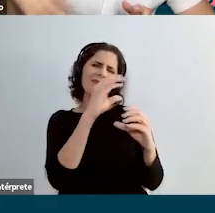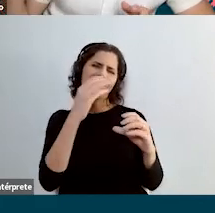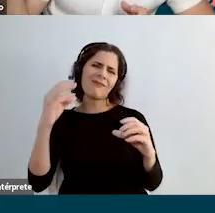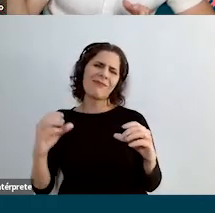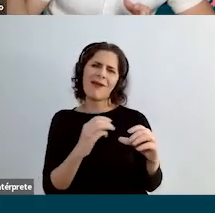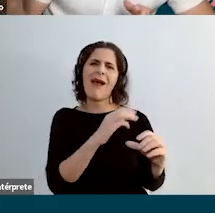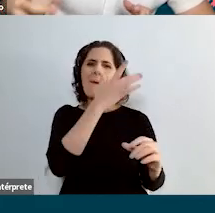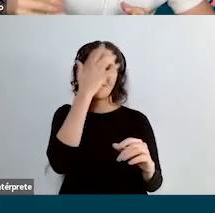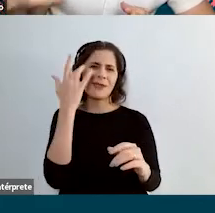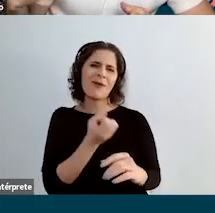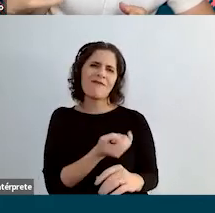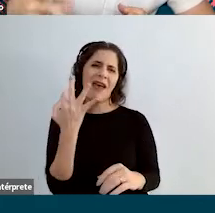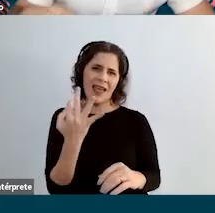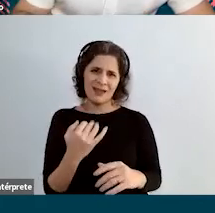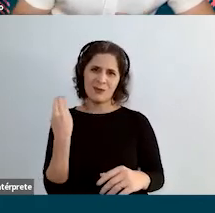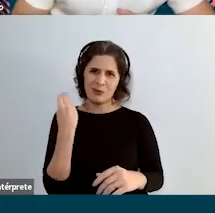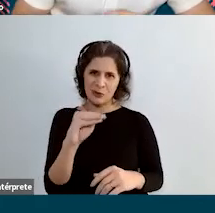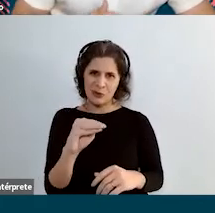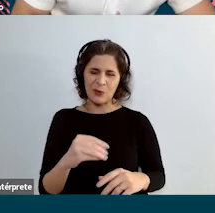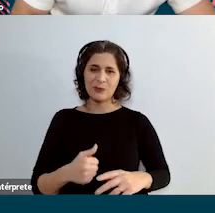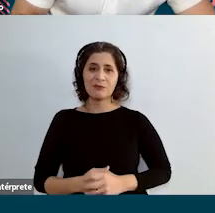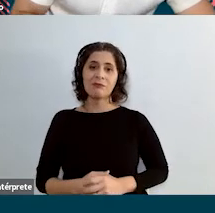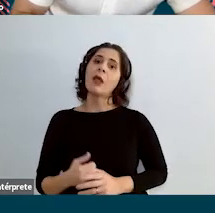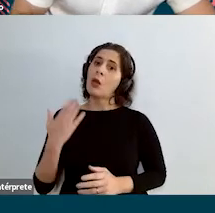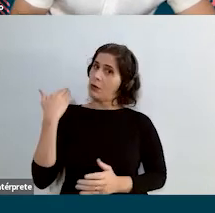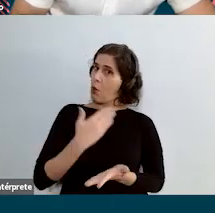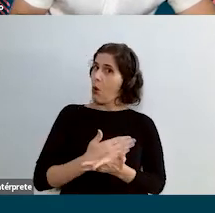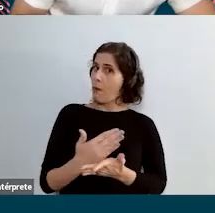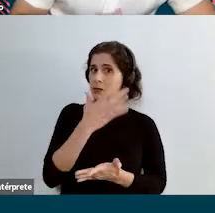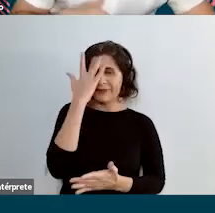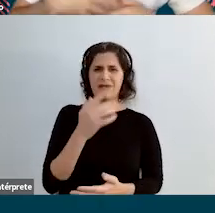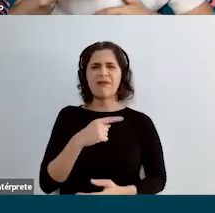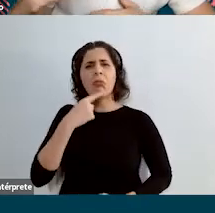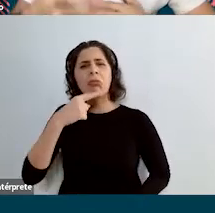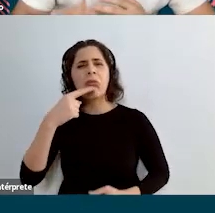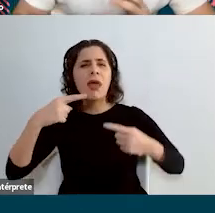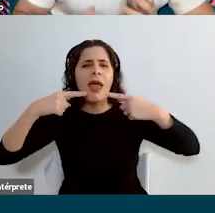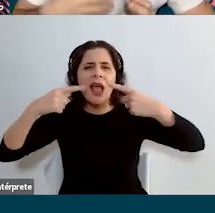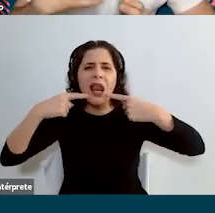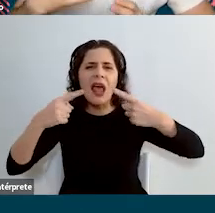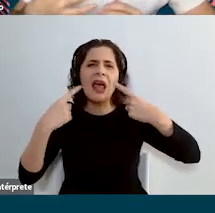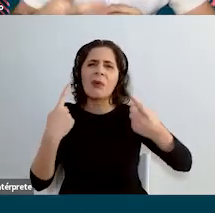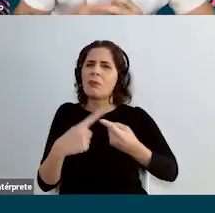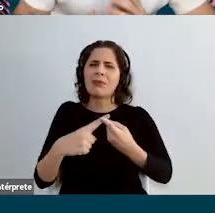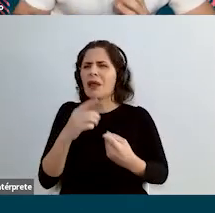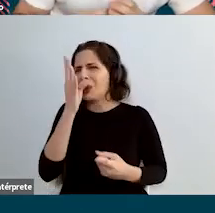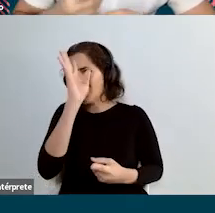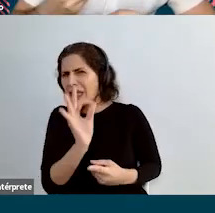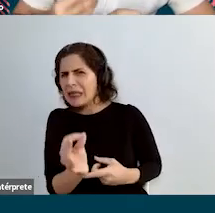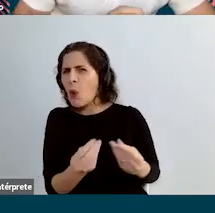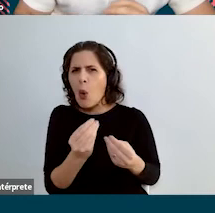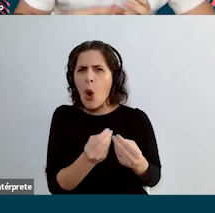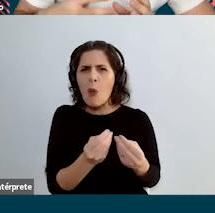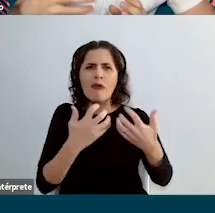reclamações quanto sentimentos, experiências. No começo foi bastante reclamação, porque estava nesse momento de tração,